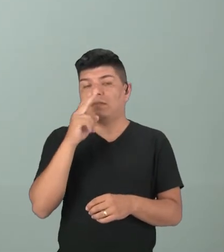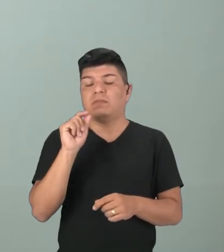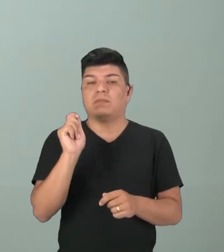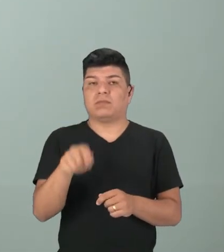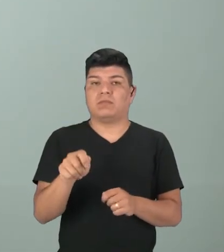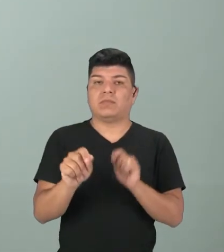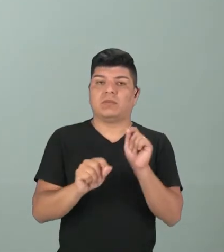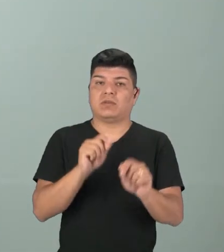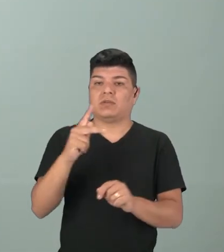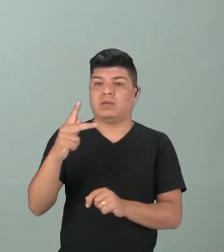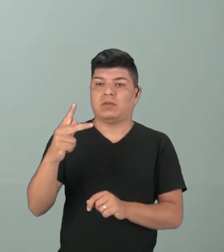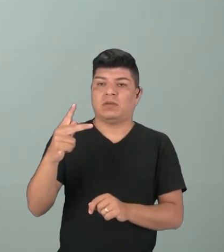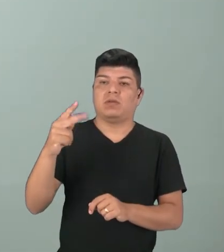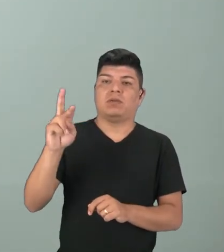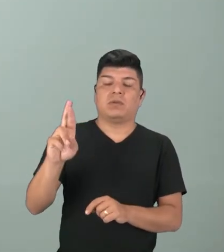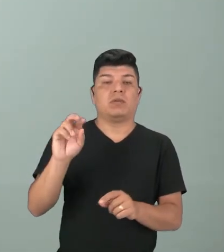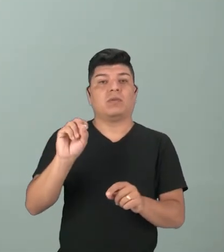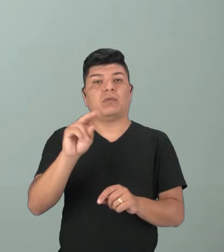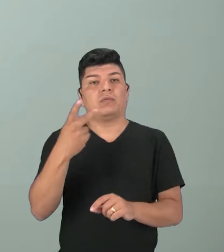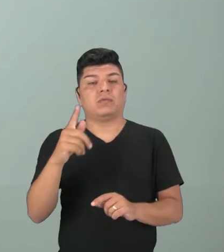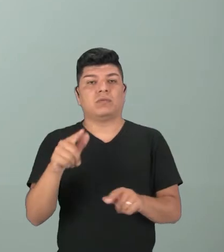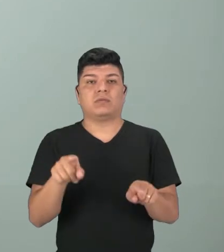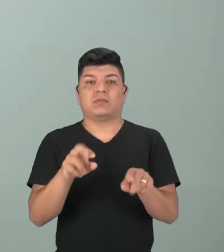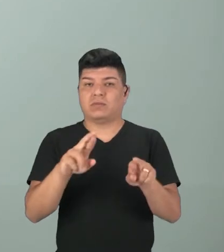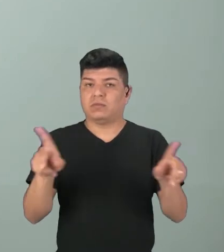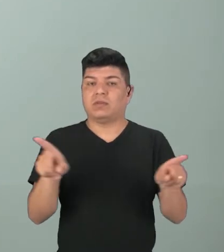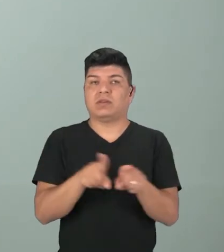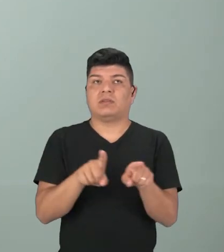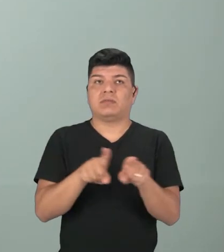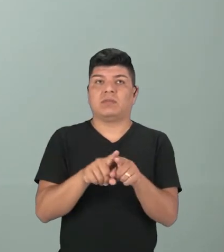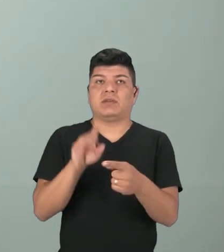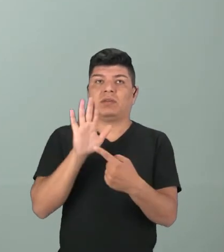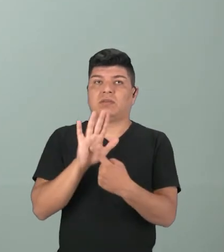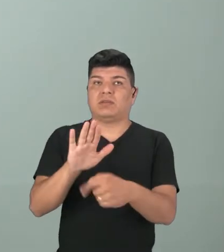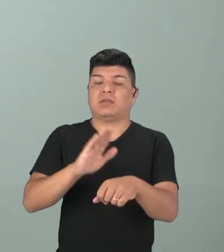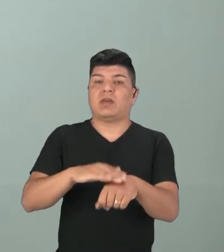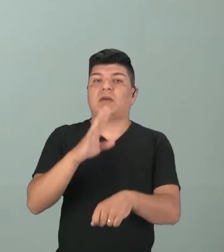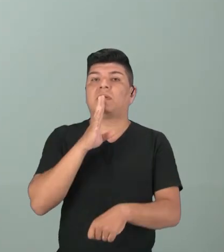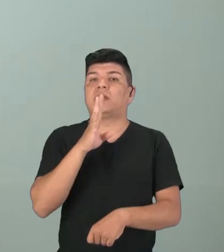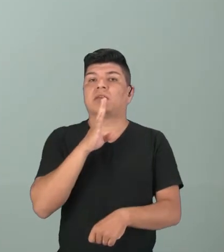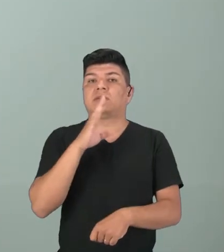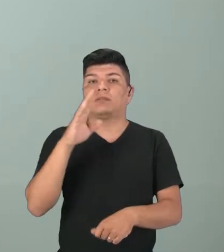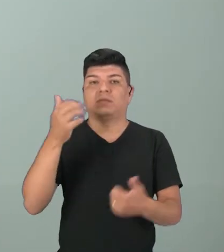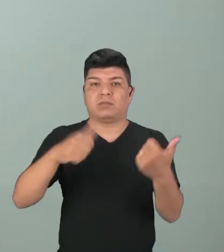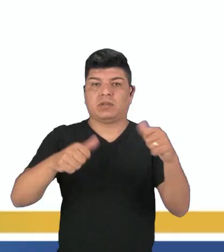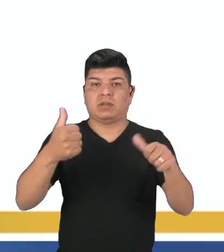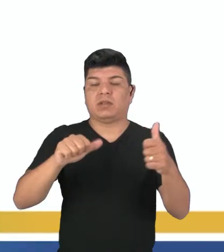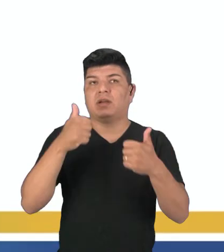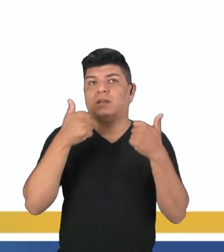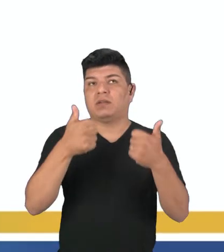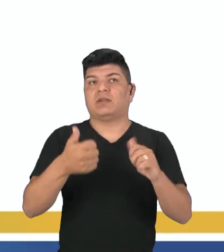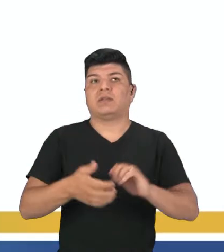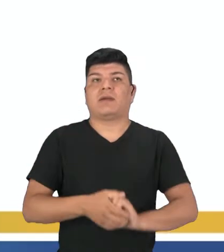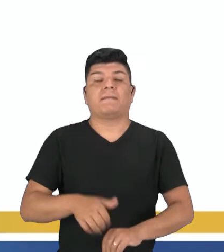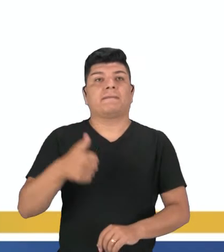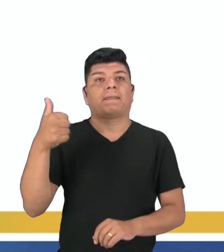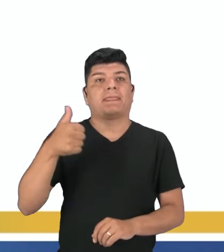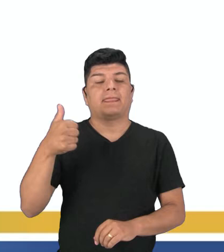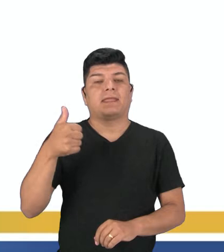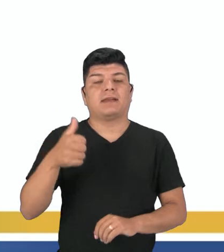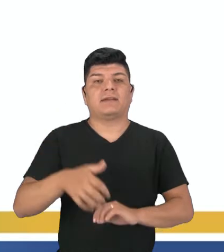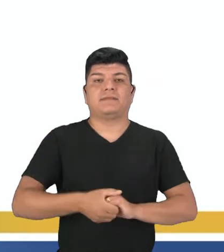ser aí uma preposição ou outra coisa. Então, eu trouxe para vocês algumas das mais conhecidas para a gente avaliar, ok? Então, olha a primeira